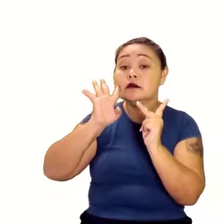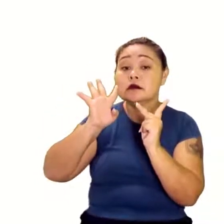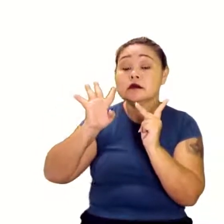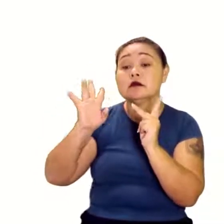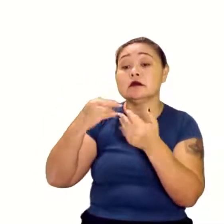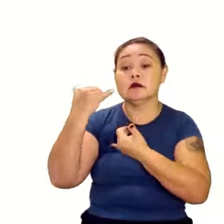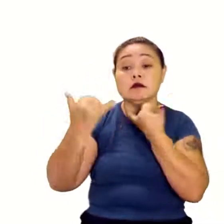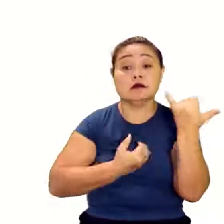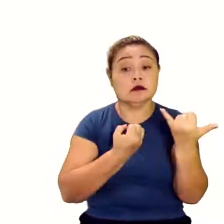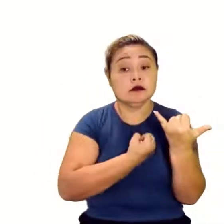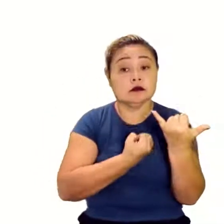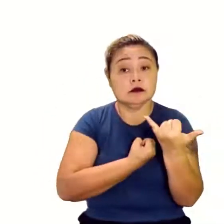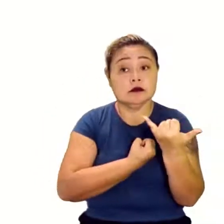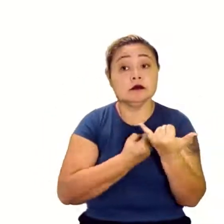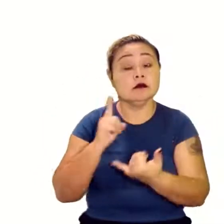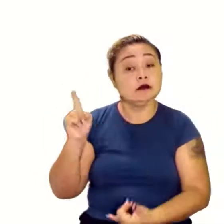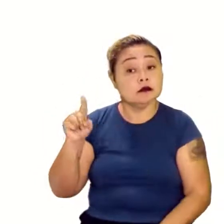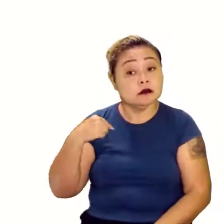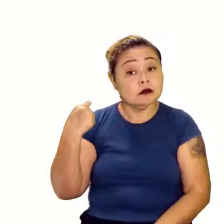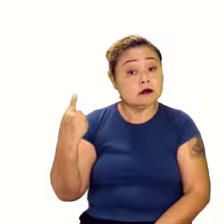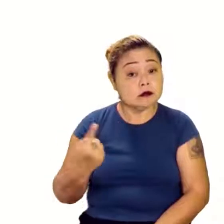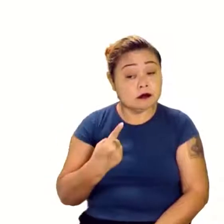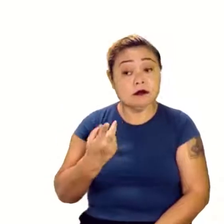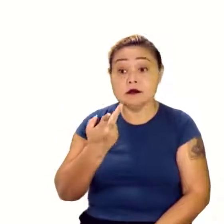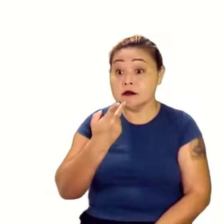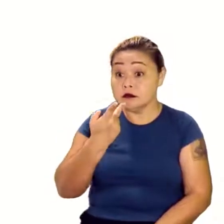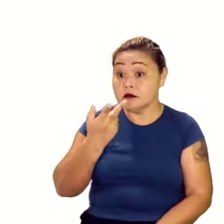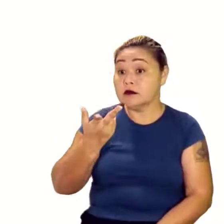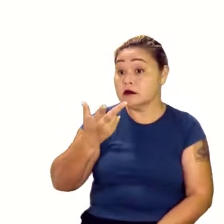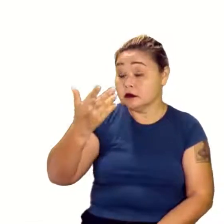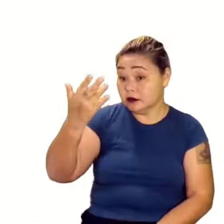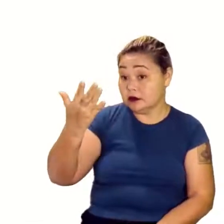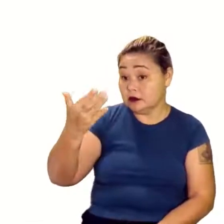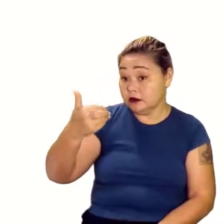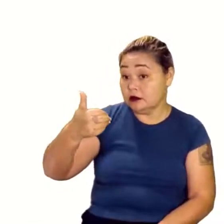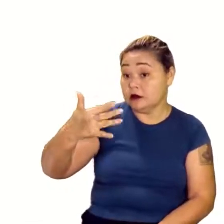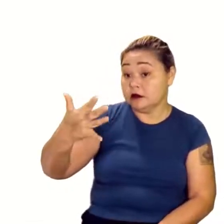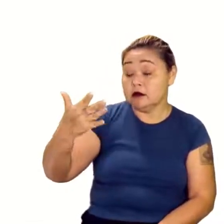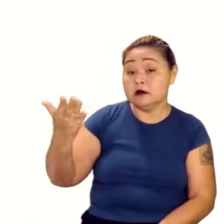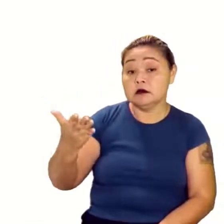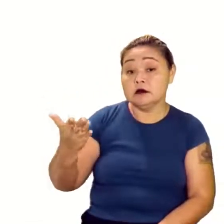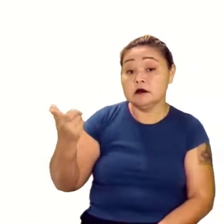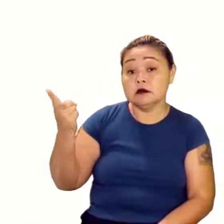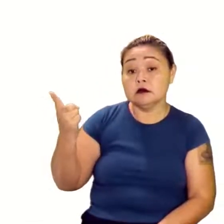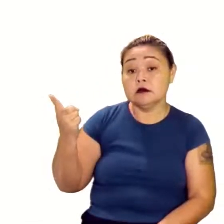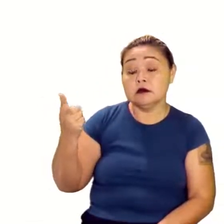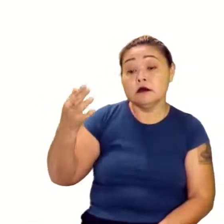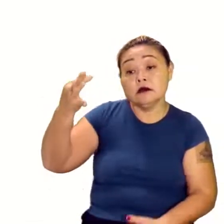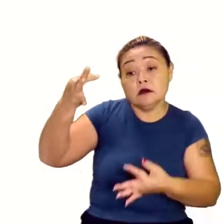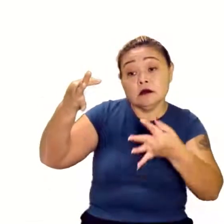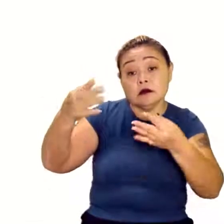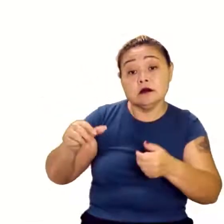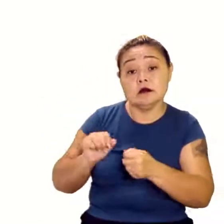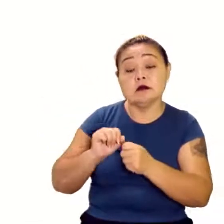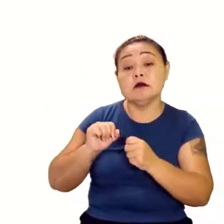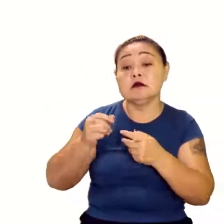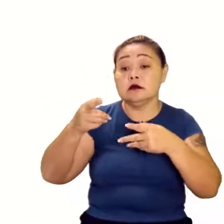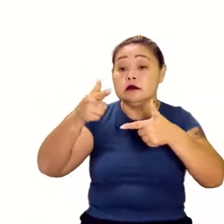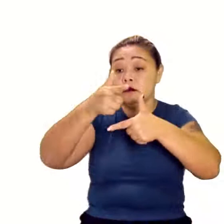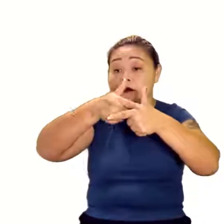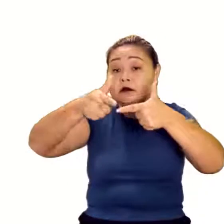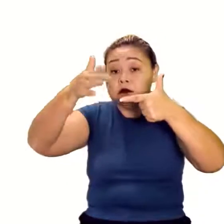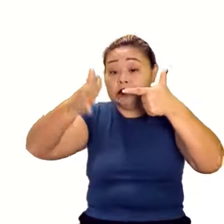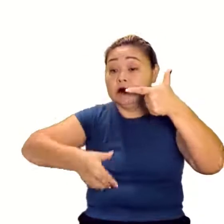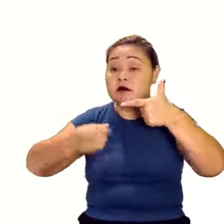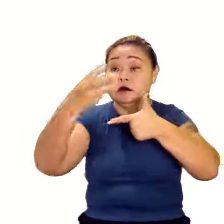no brincando com os números, nós já demos esse pontapé. E agora, olha só o detalhe, fatorando o